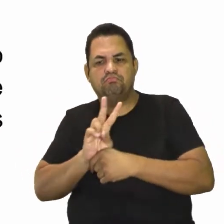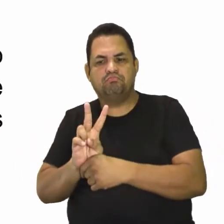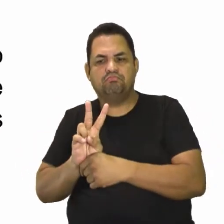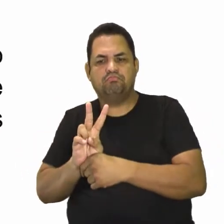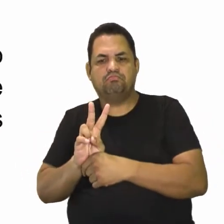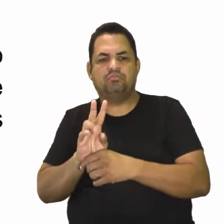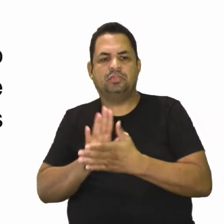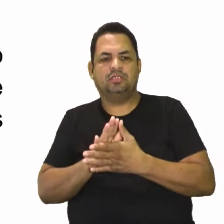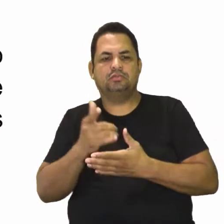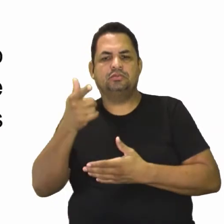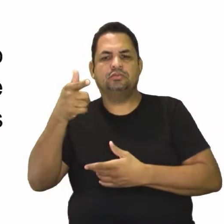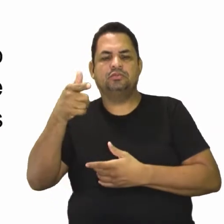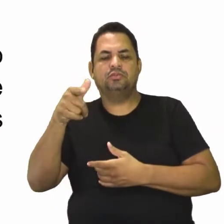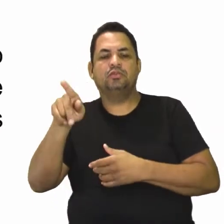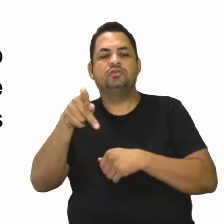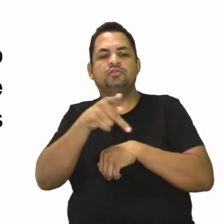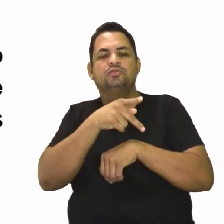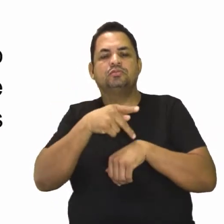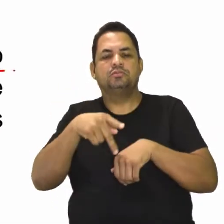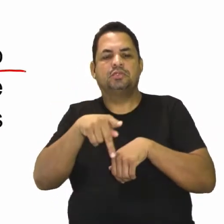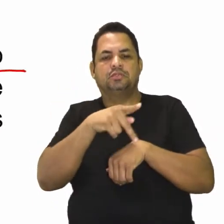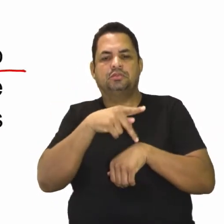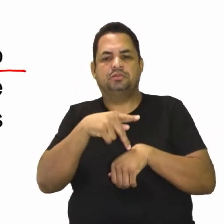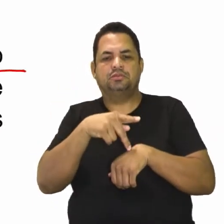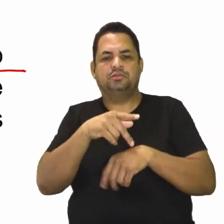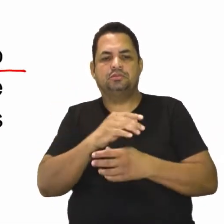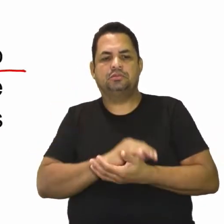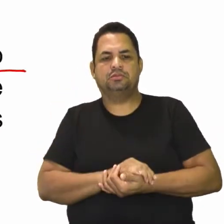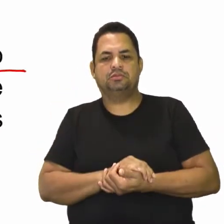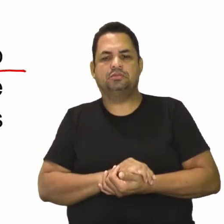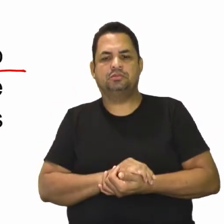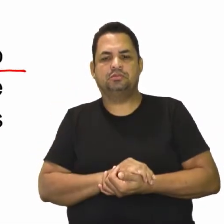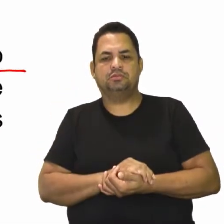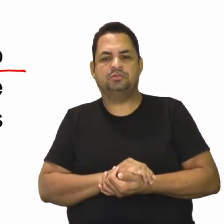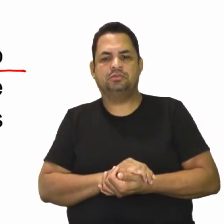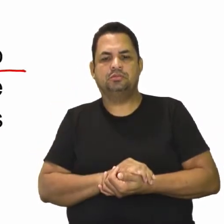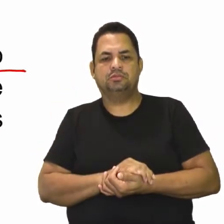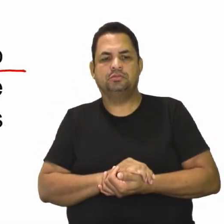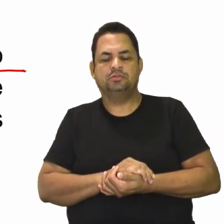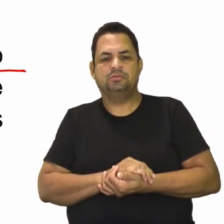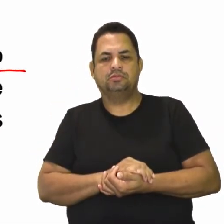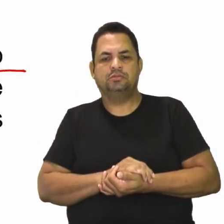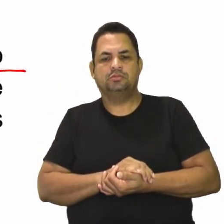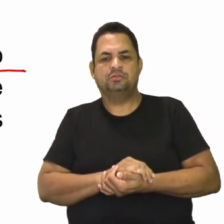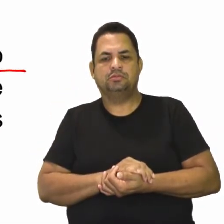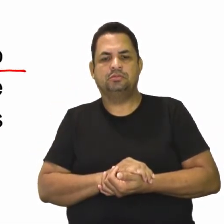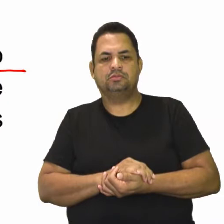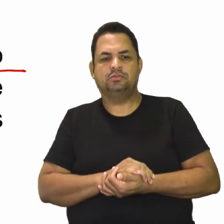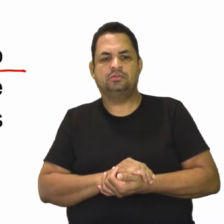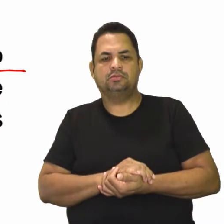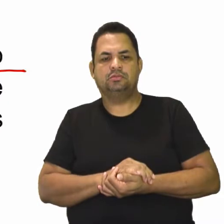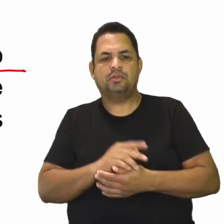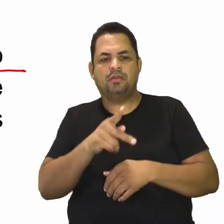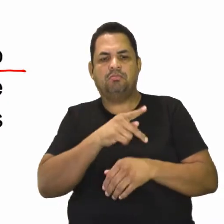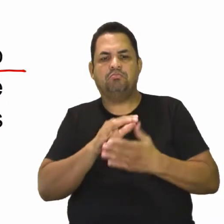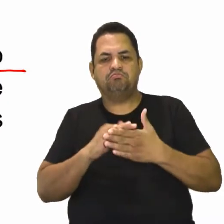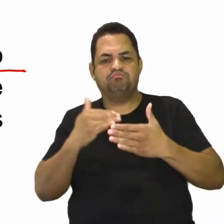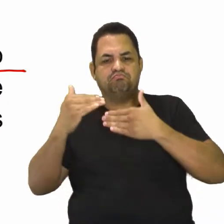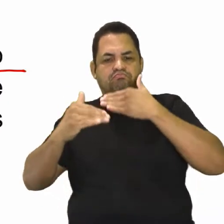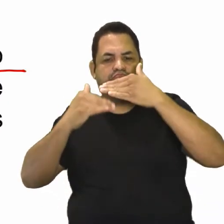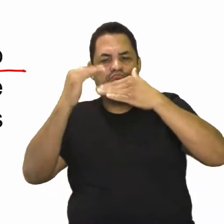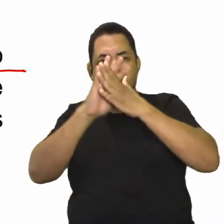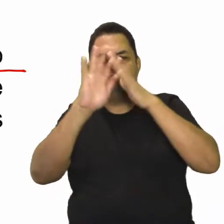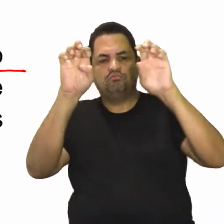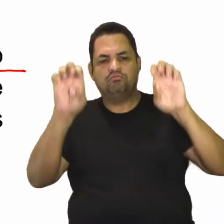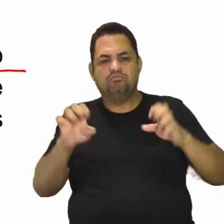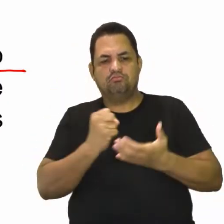do exterior. O problema foi isso daqui, ó, do chamado milagre econômico. O país avançou e estruturou uma